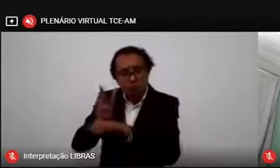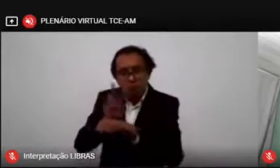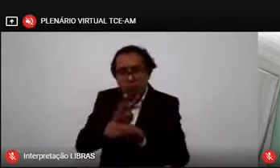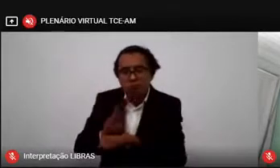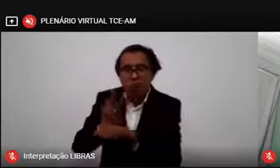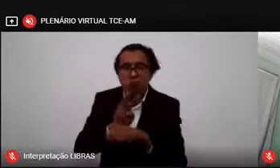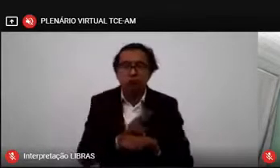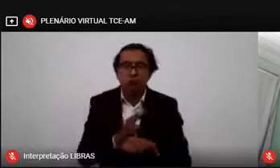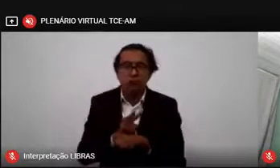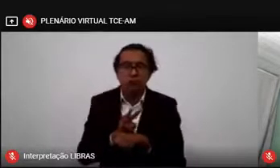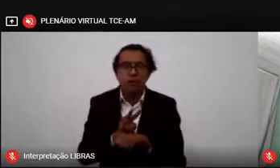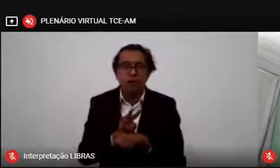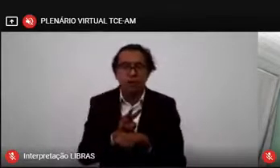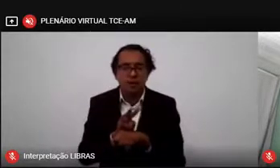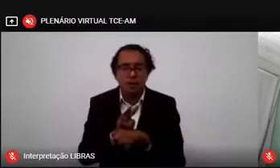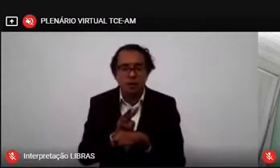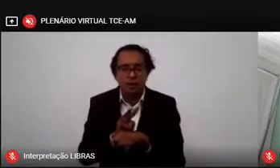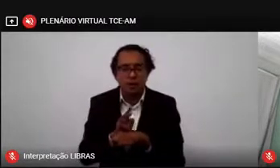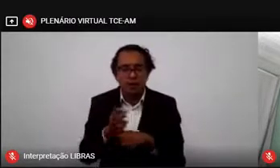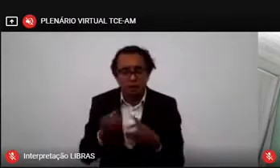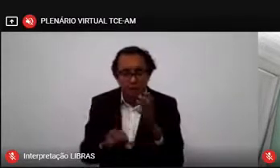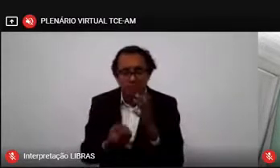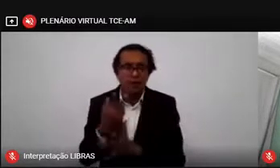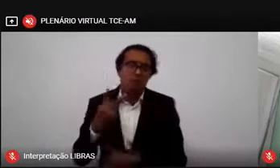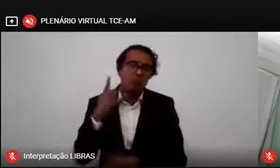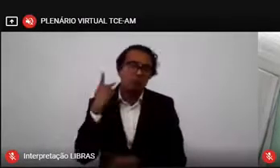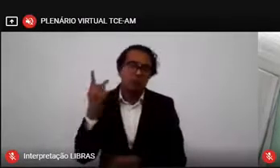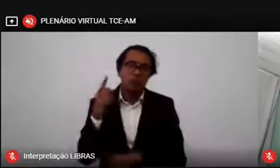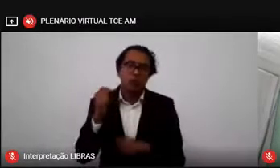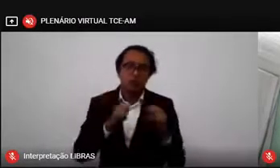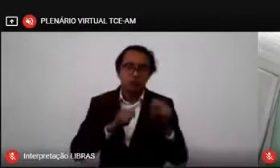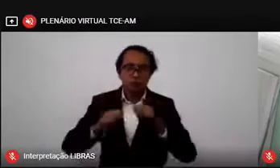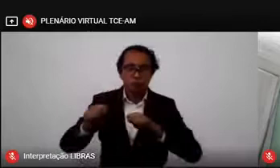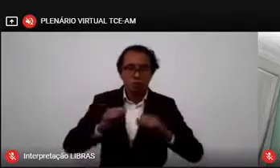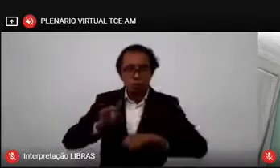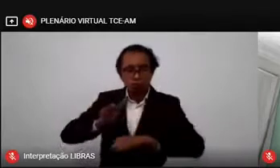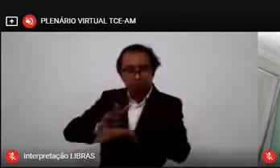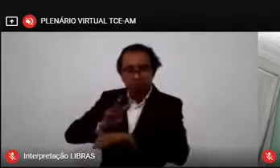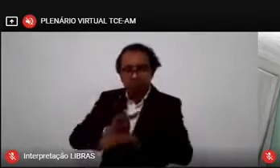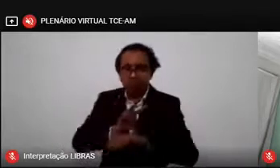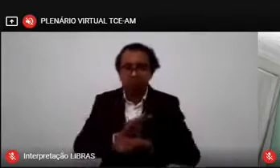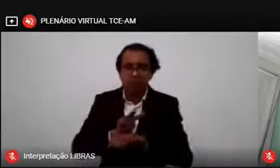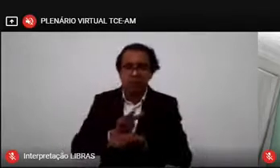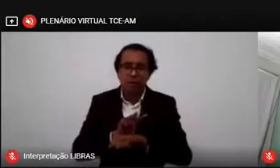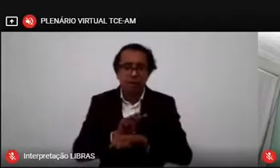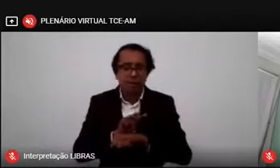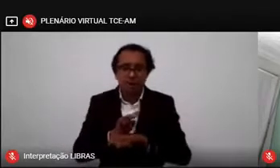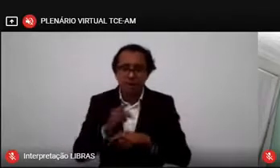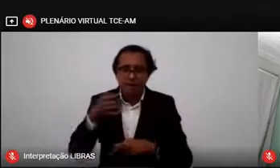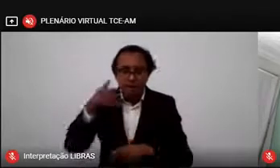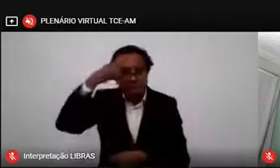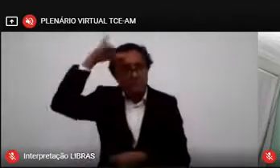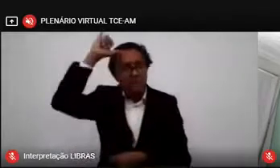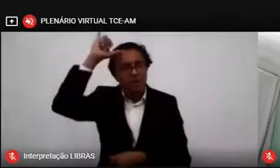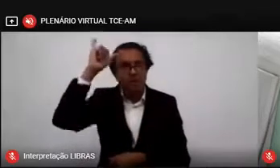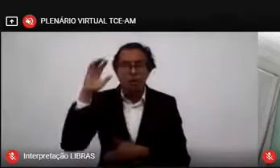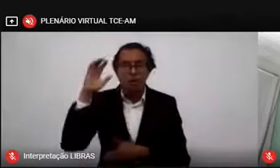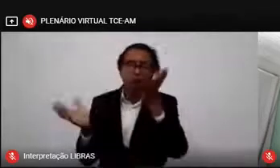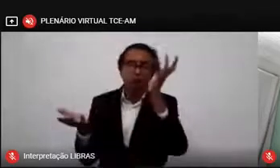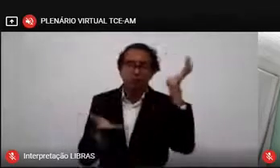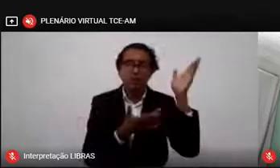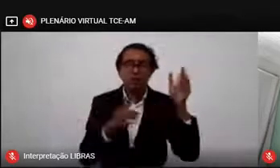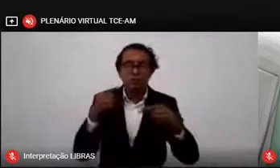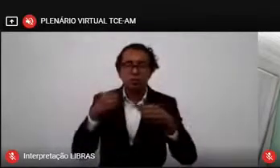políticas de controle do desmatamento ilegal, que é quase todo o desmatamento ilegal, historicamente na Amazônia,